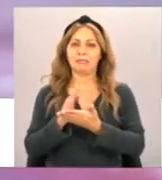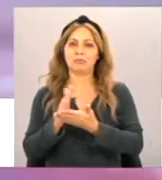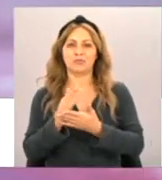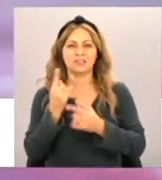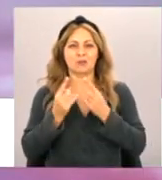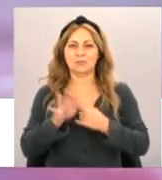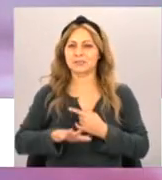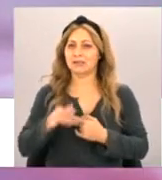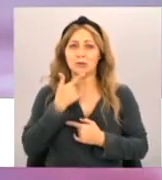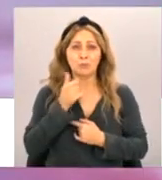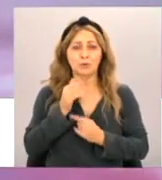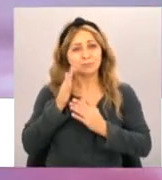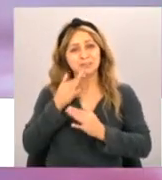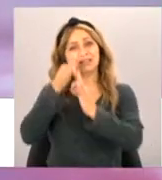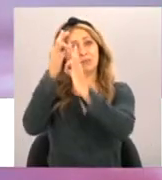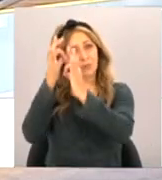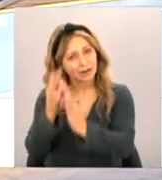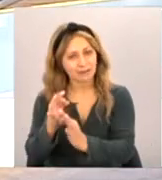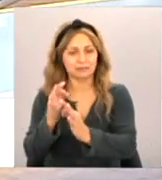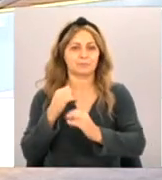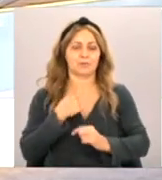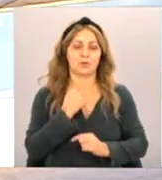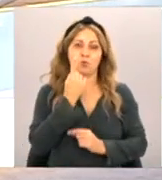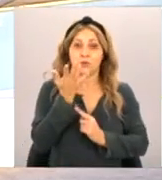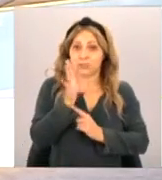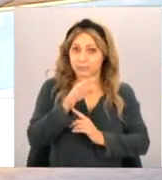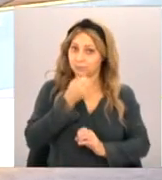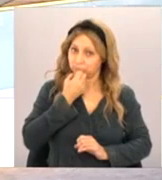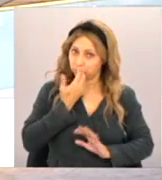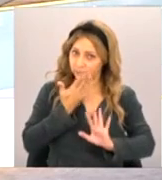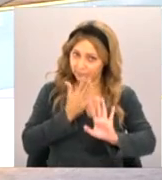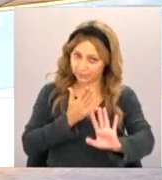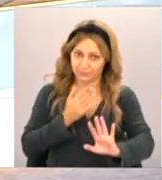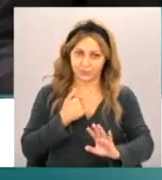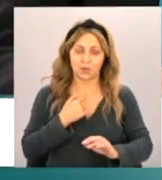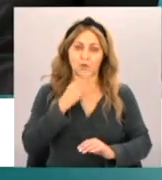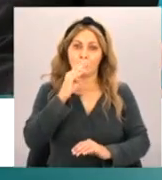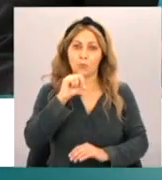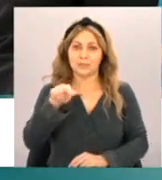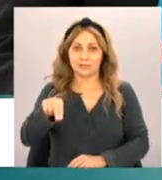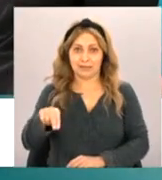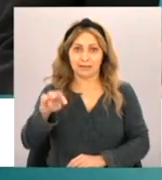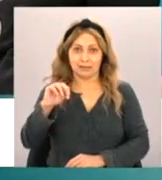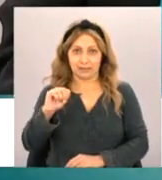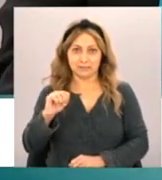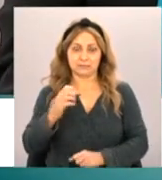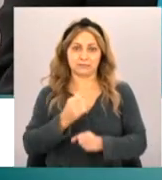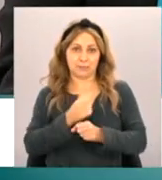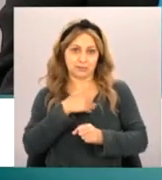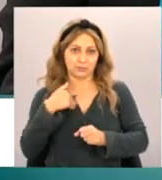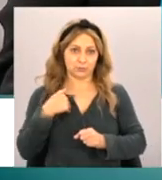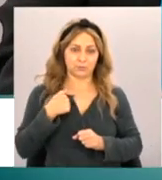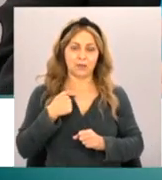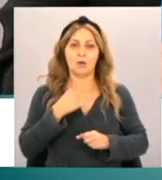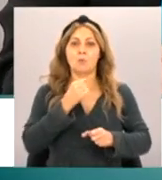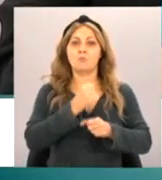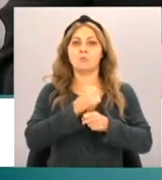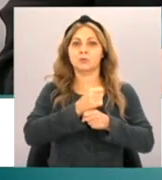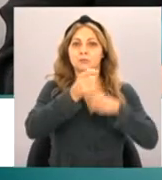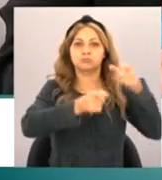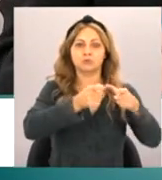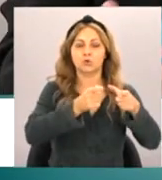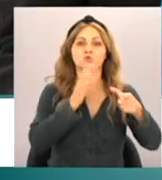eu vou dar um exemplo com toda a simpatia são serviço Nacional de saúde não tem neste momento os profissionais que precisa